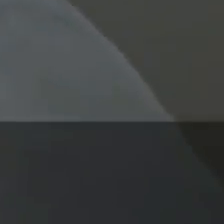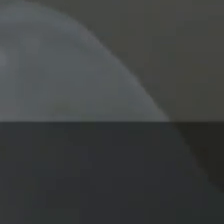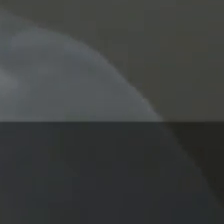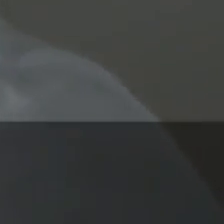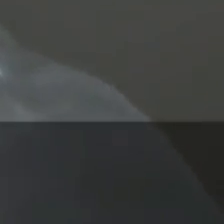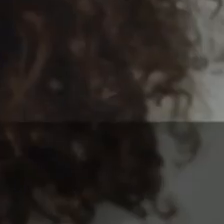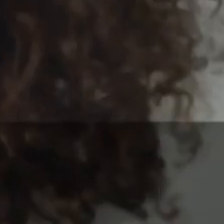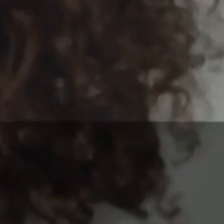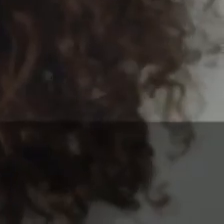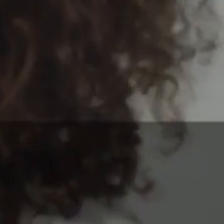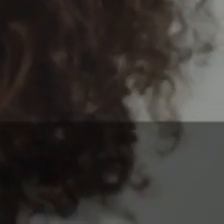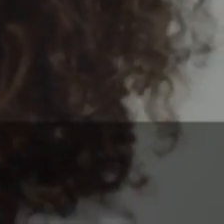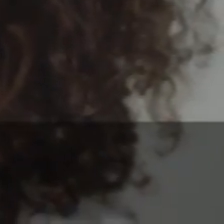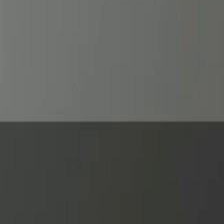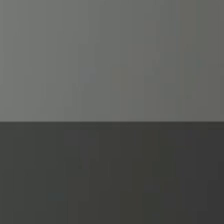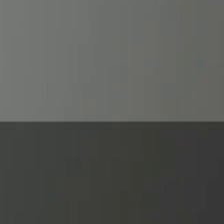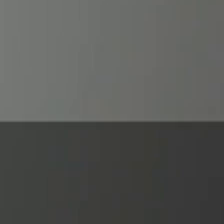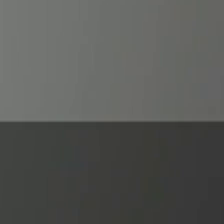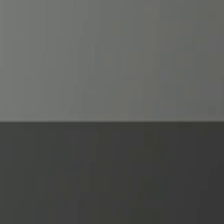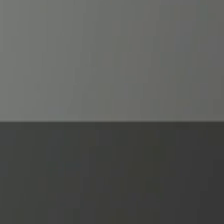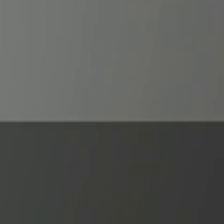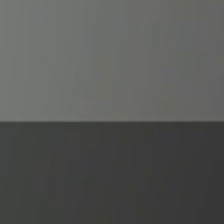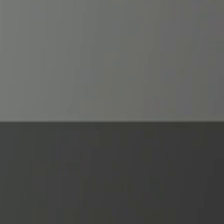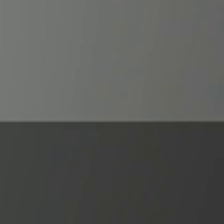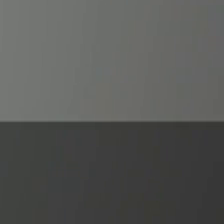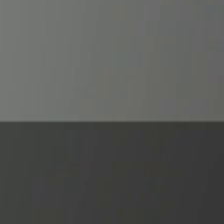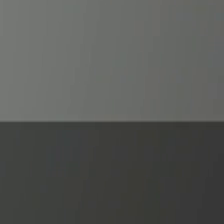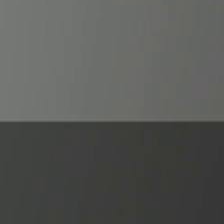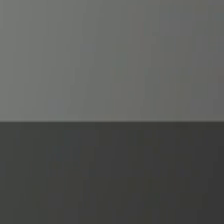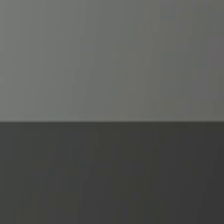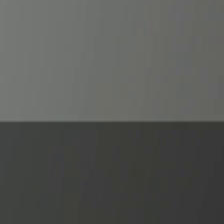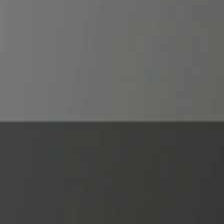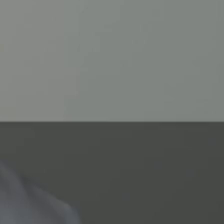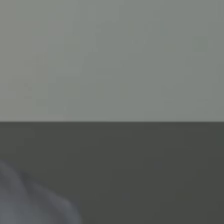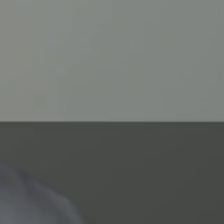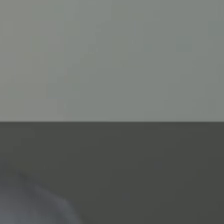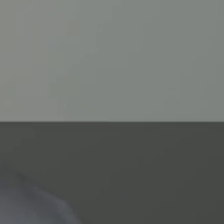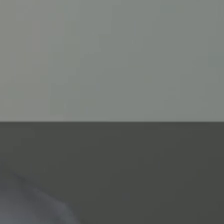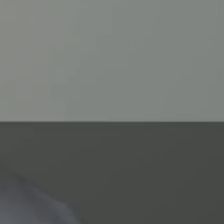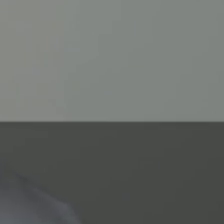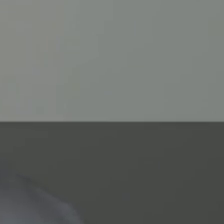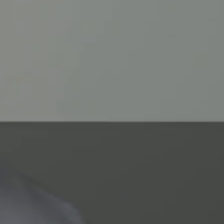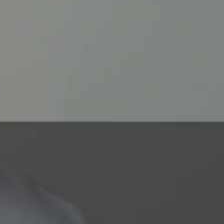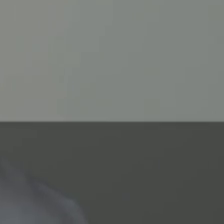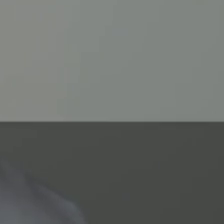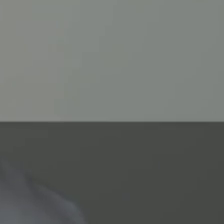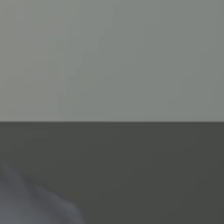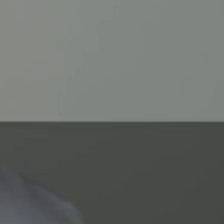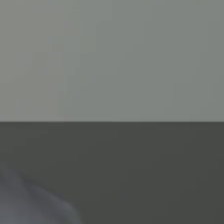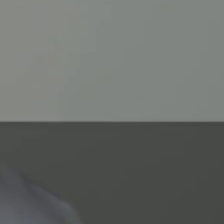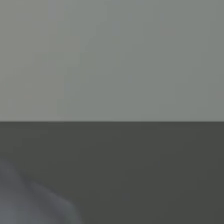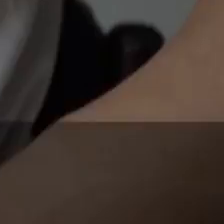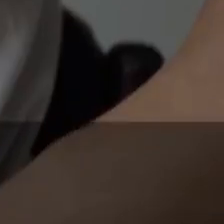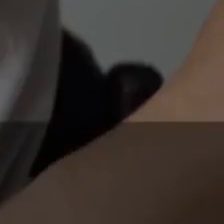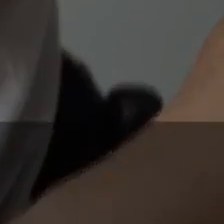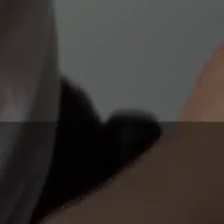Que tal se engajar num movimento diferente? A favor dos direitos das crianças e adolescentes. Respeitar,